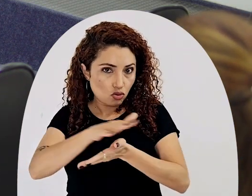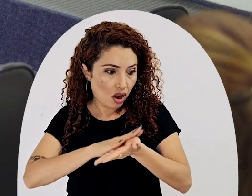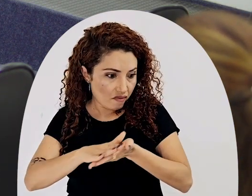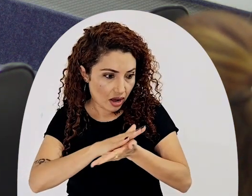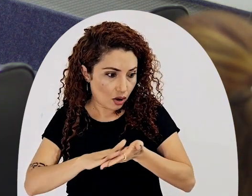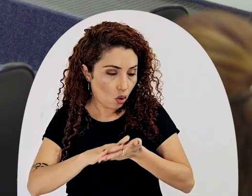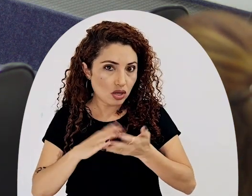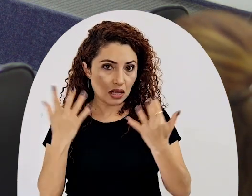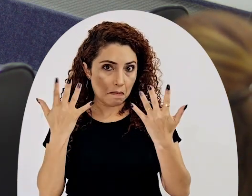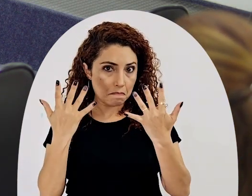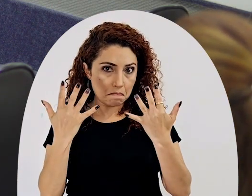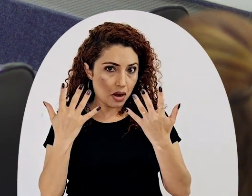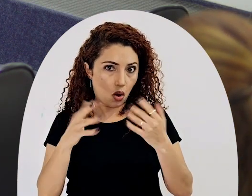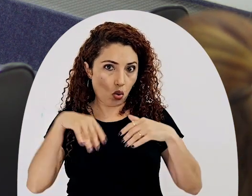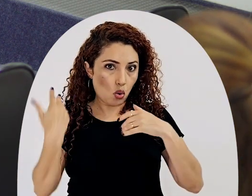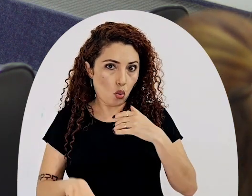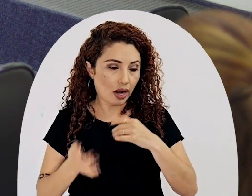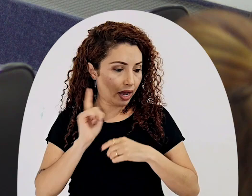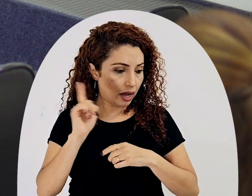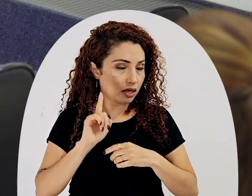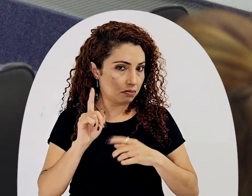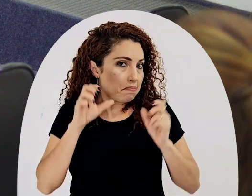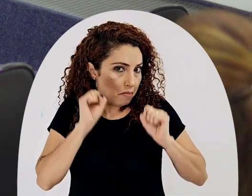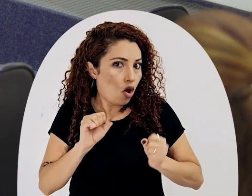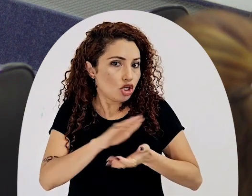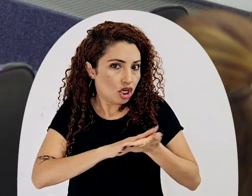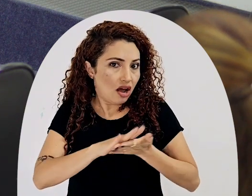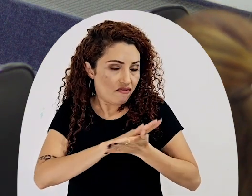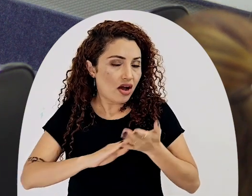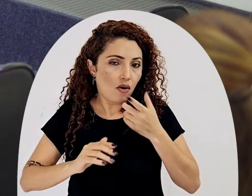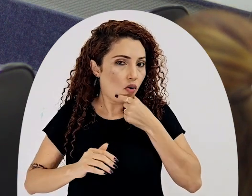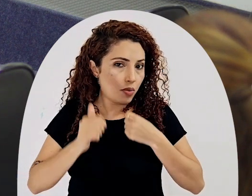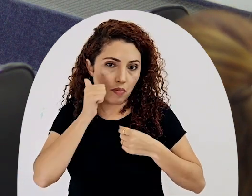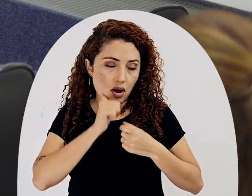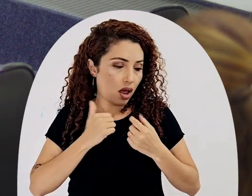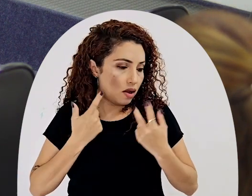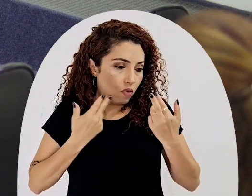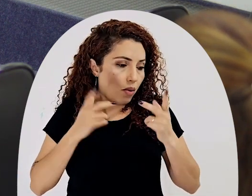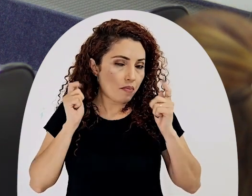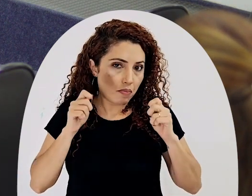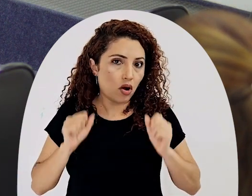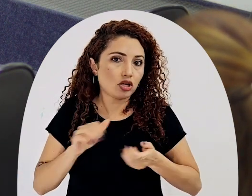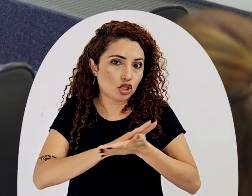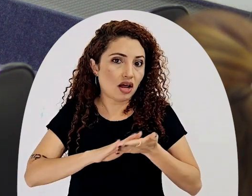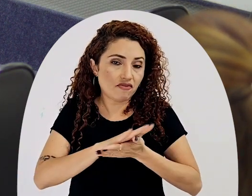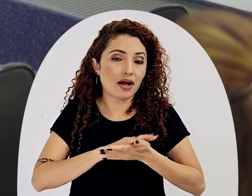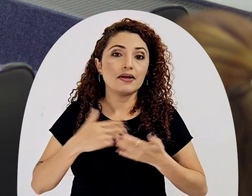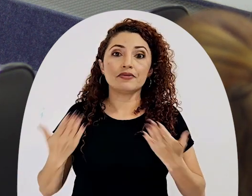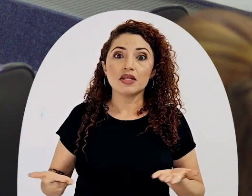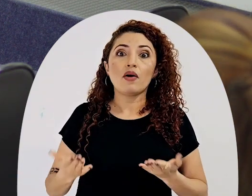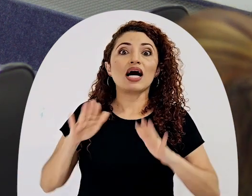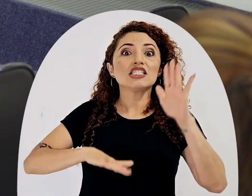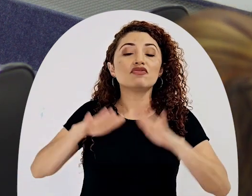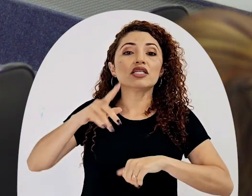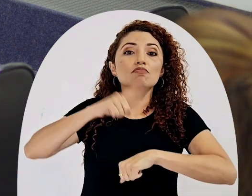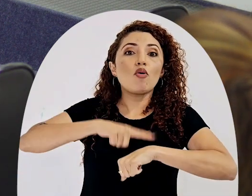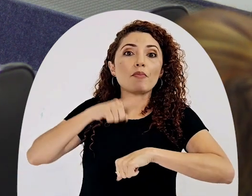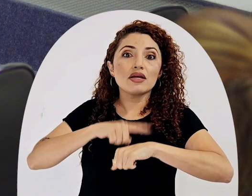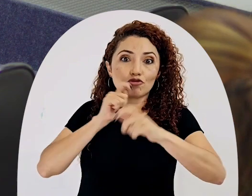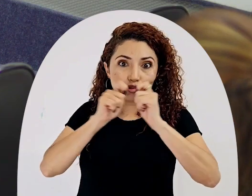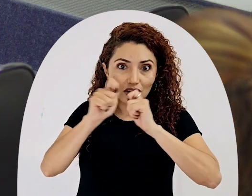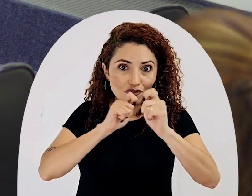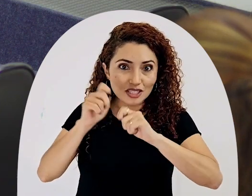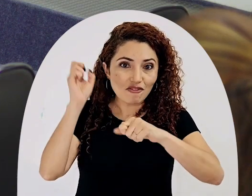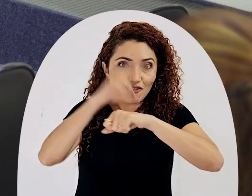exemplo. As mulheres, por exemplo, ainda são perguntadas em entrevistas se ela pensa em engravidar porque parece que a mulher perde a